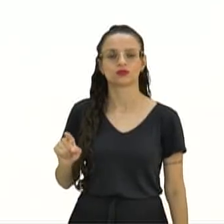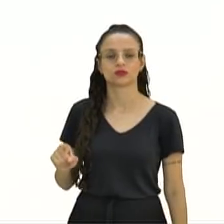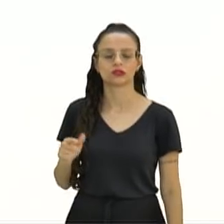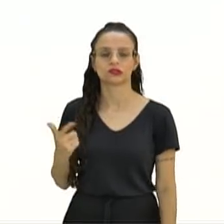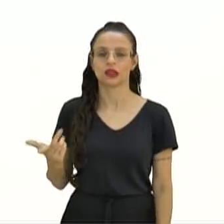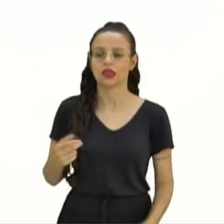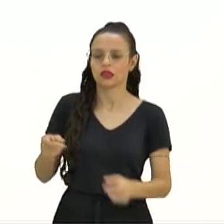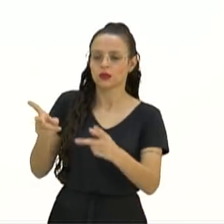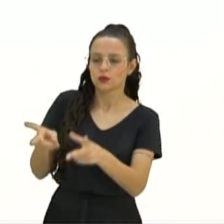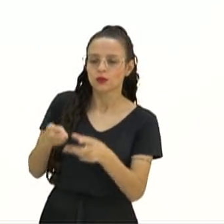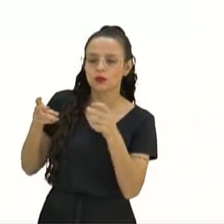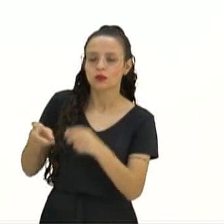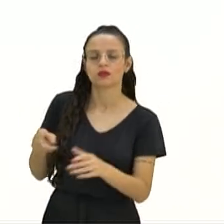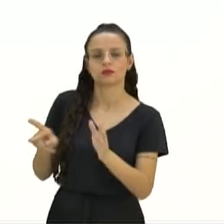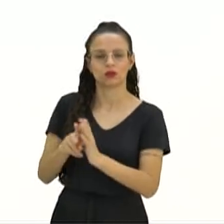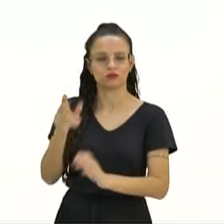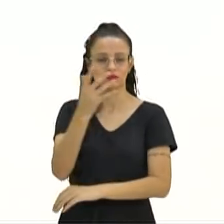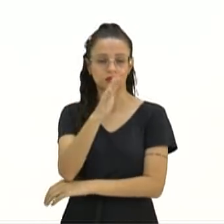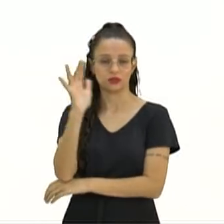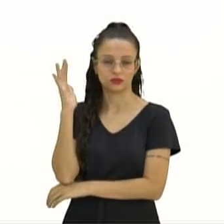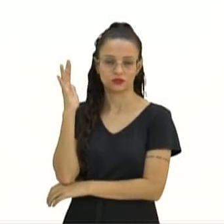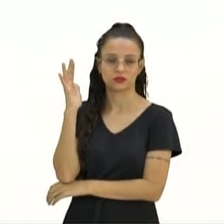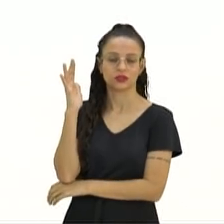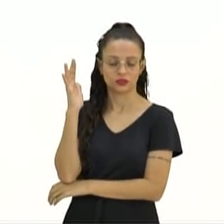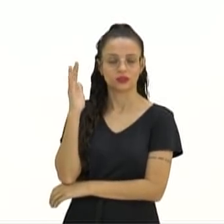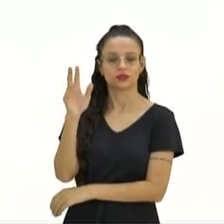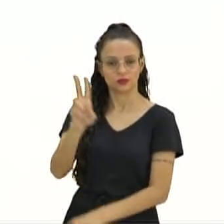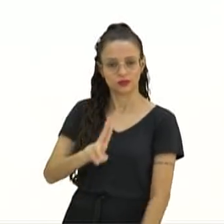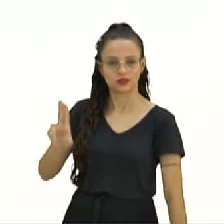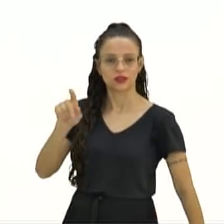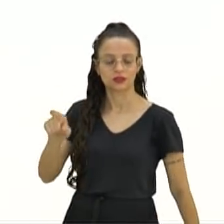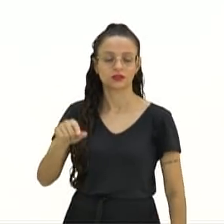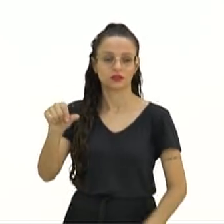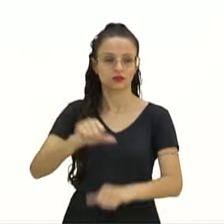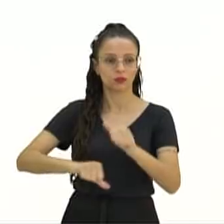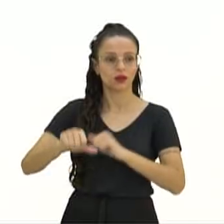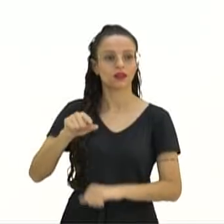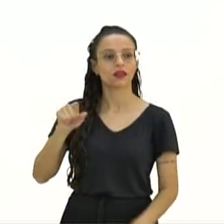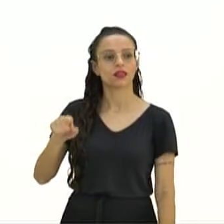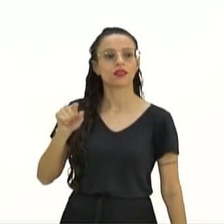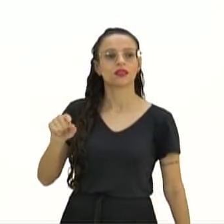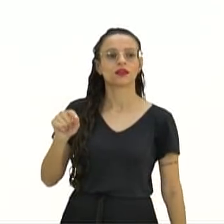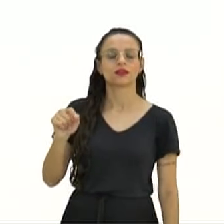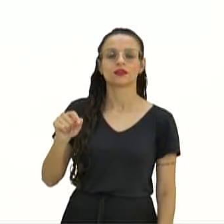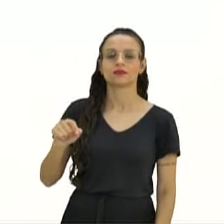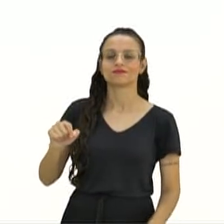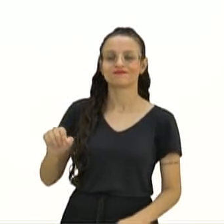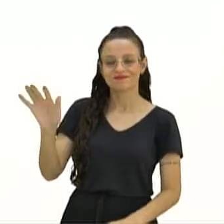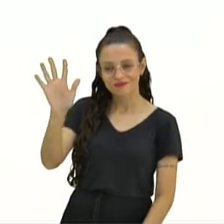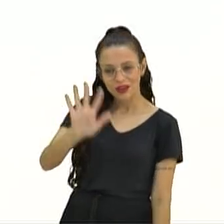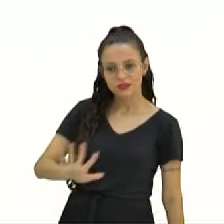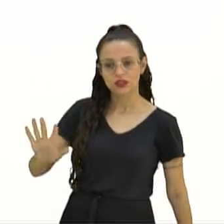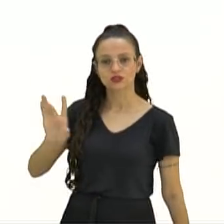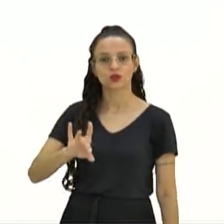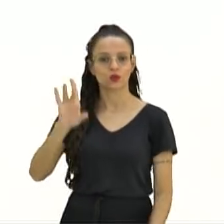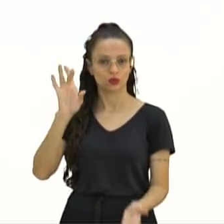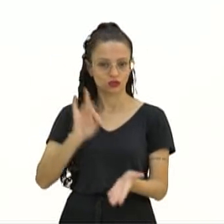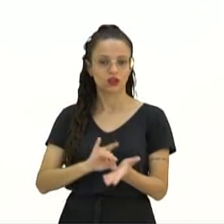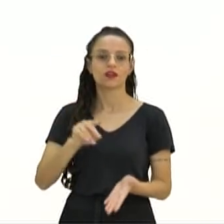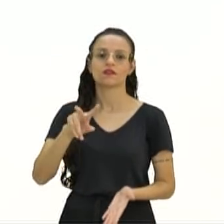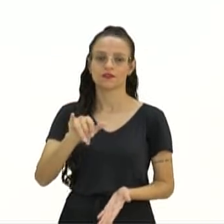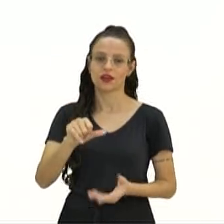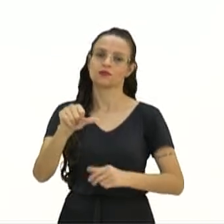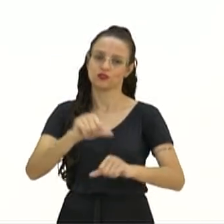extraem novos recursos da natureza para serem utilizados e transformados. Aquela paisagem que era original vai se